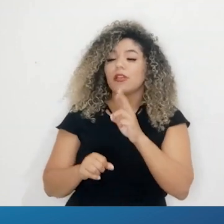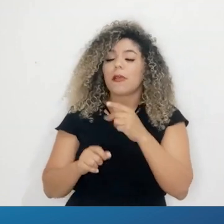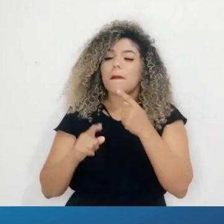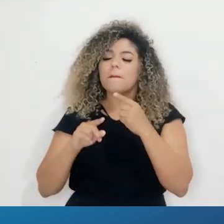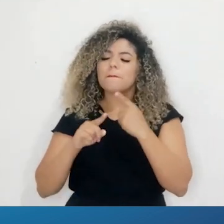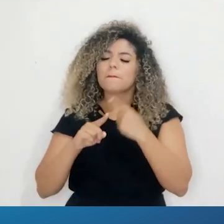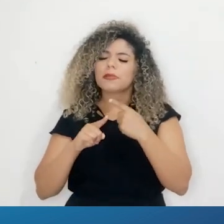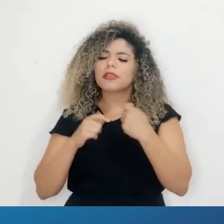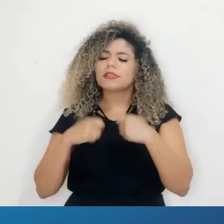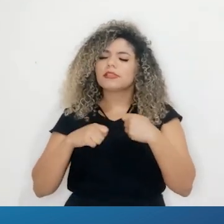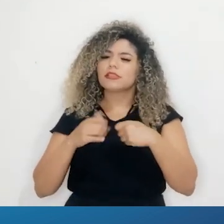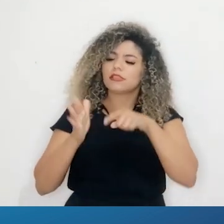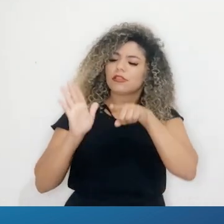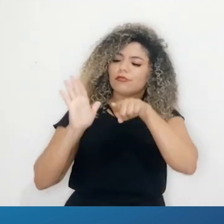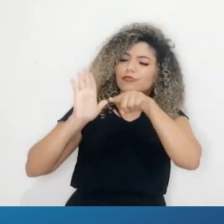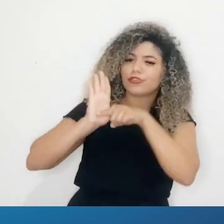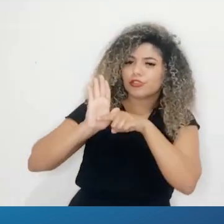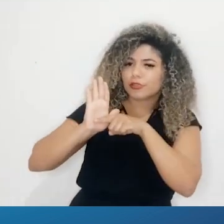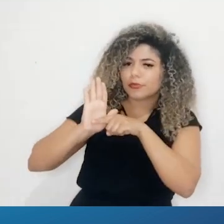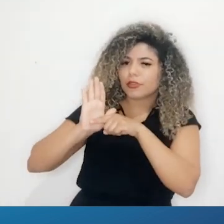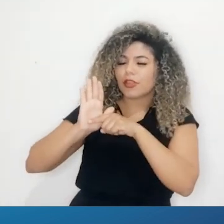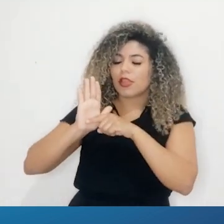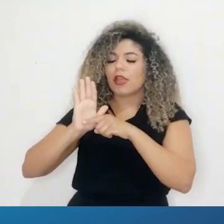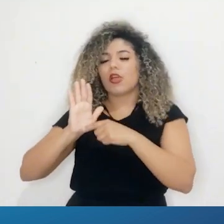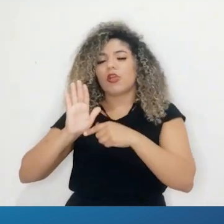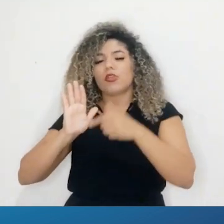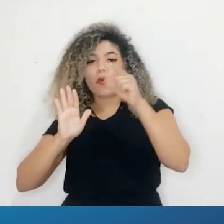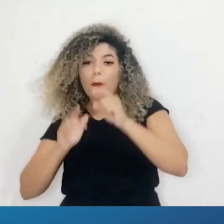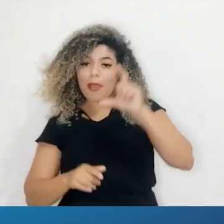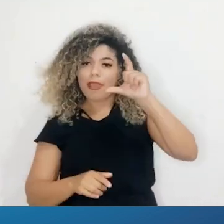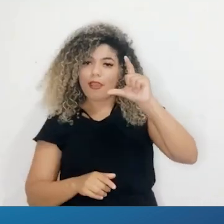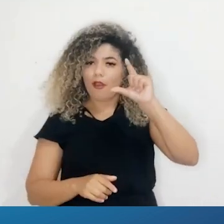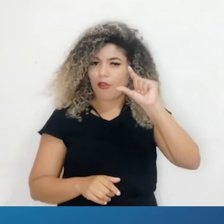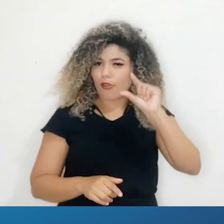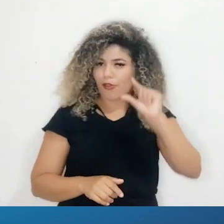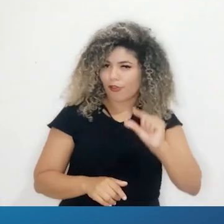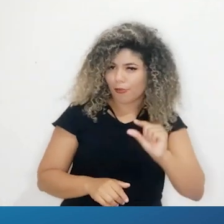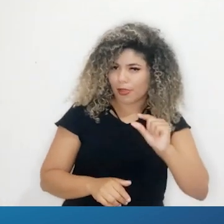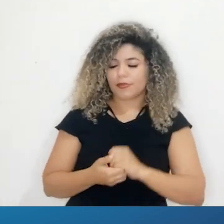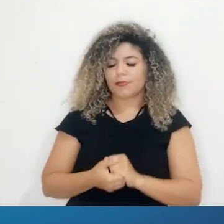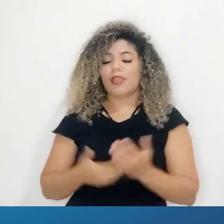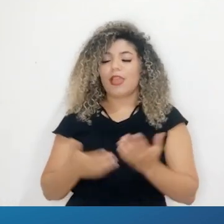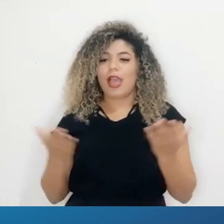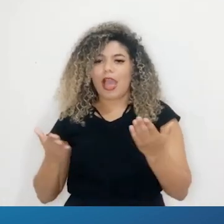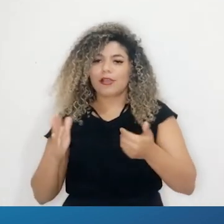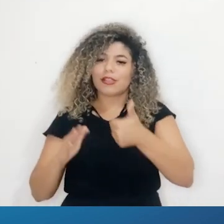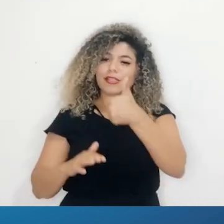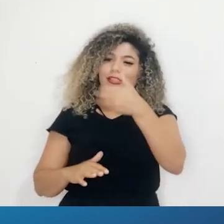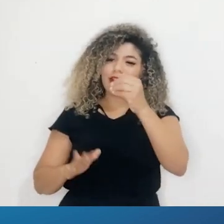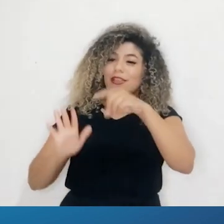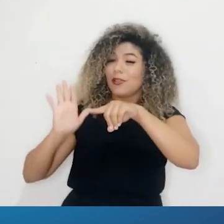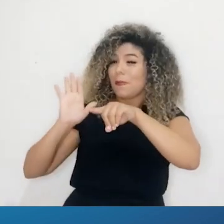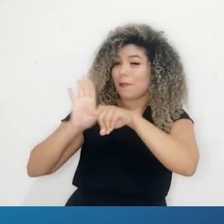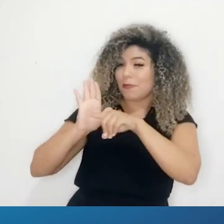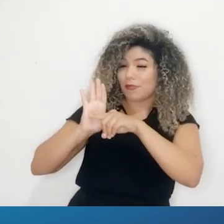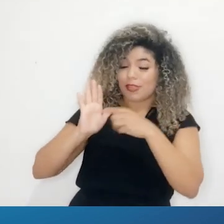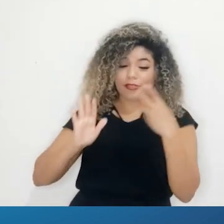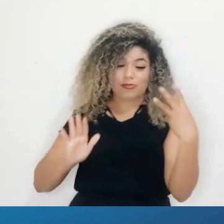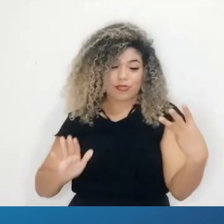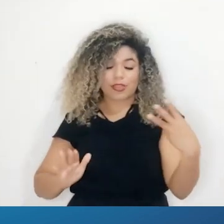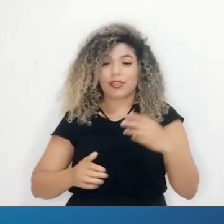uma diferença uma subtração entre o maior e o menor teremos agora 10